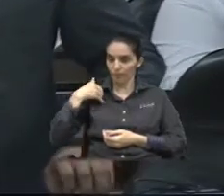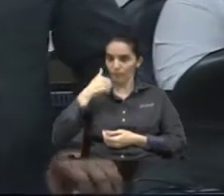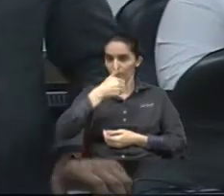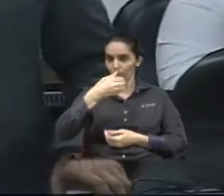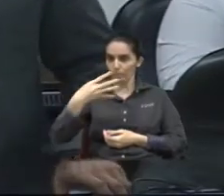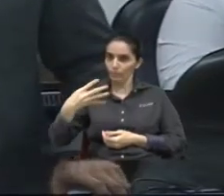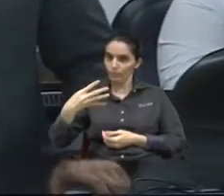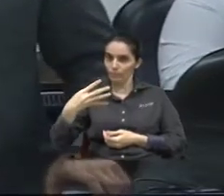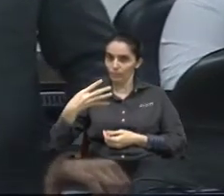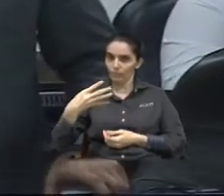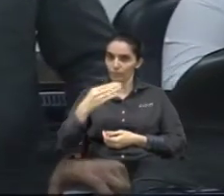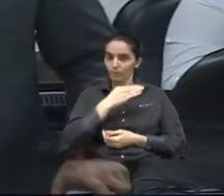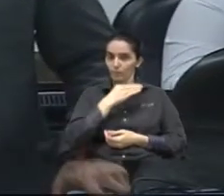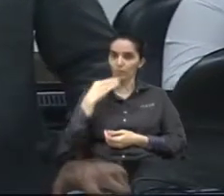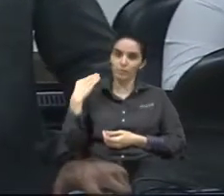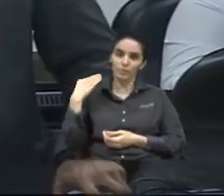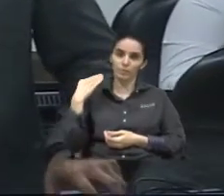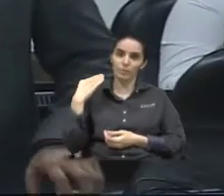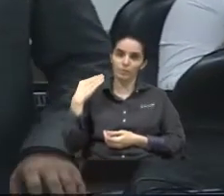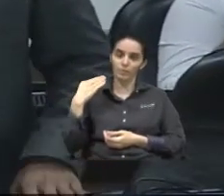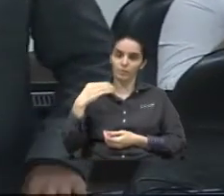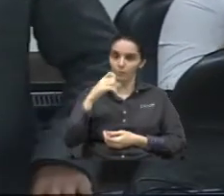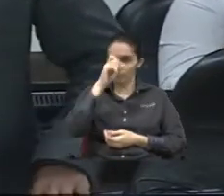na Santa Casa dias atrás.